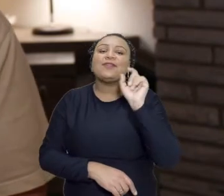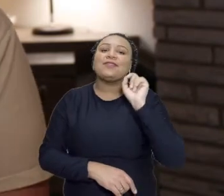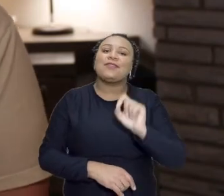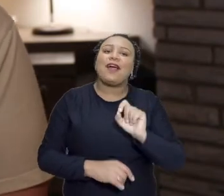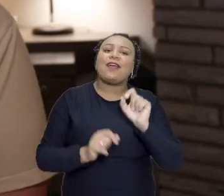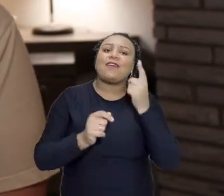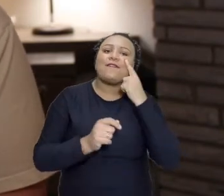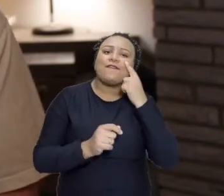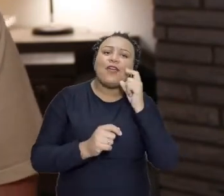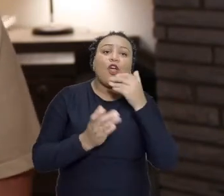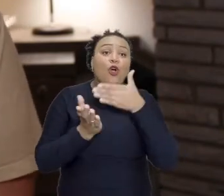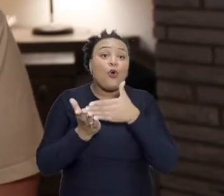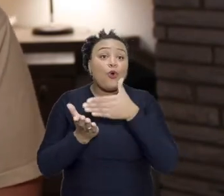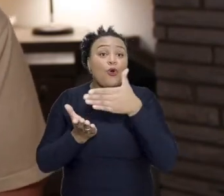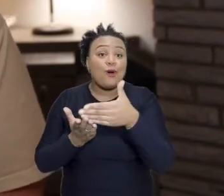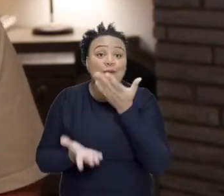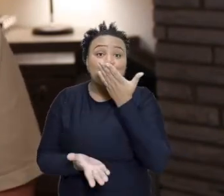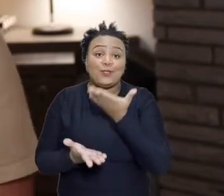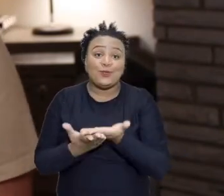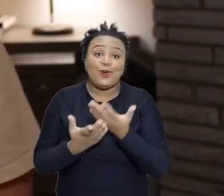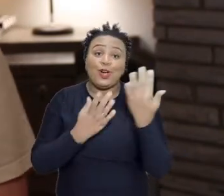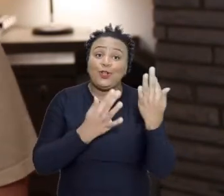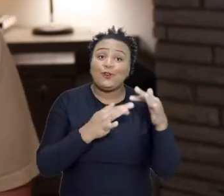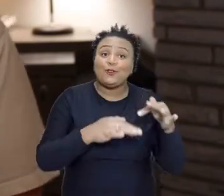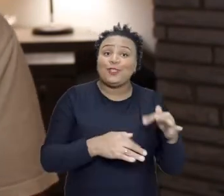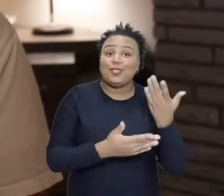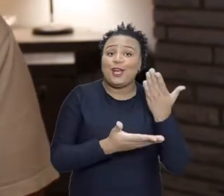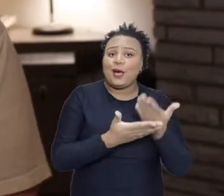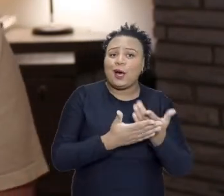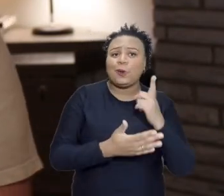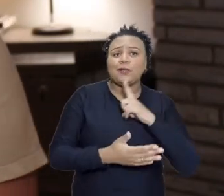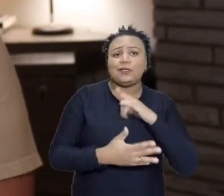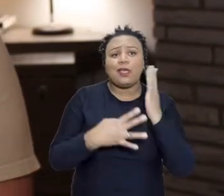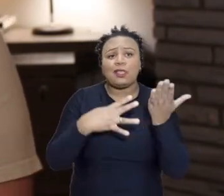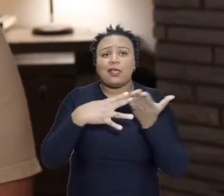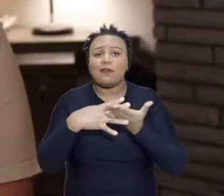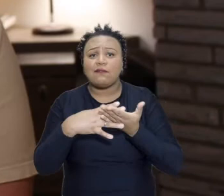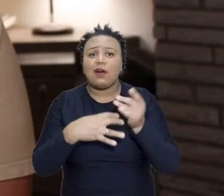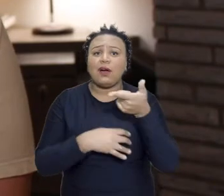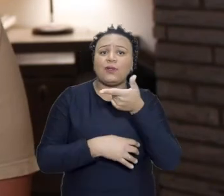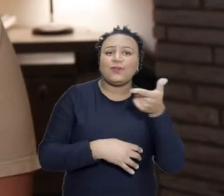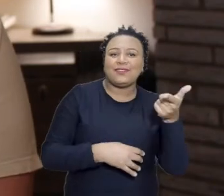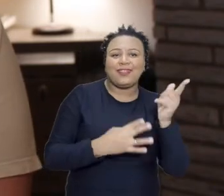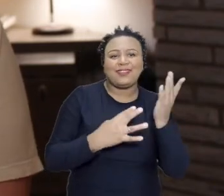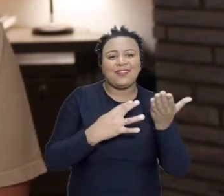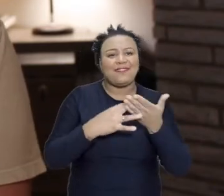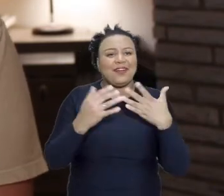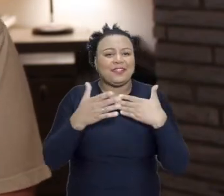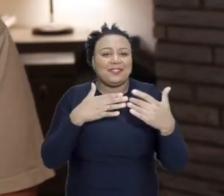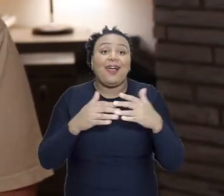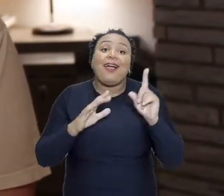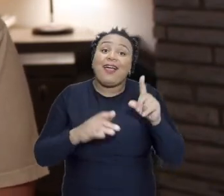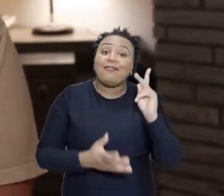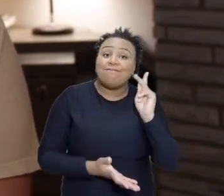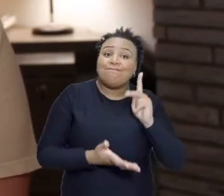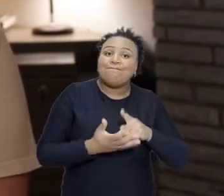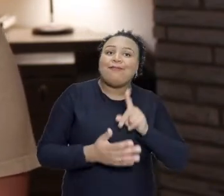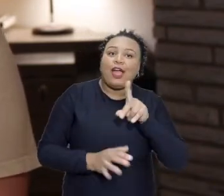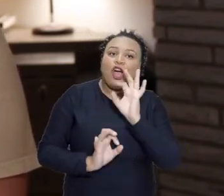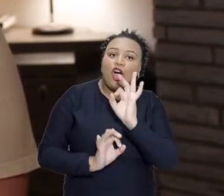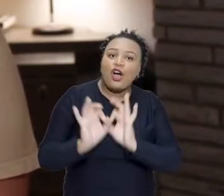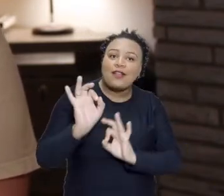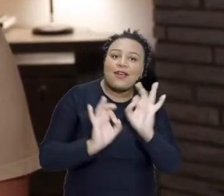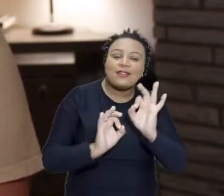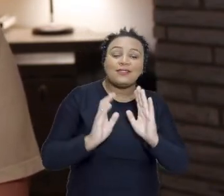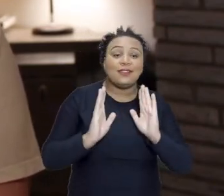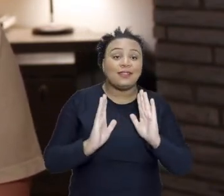o início de aula, o final de aula, se tem intervalo, se não tem, enfim, independente disso. É realmente organizar essa parte.